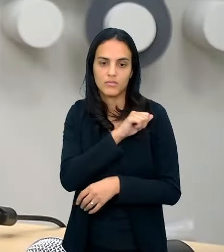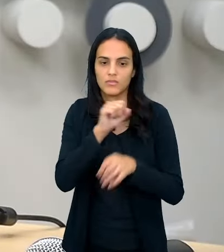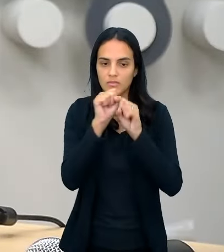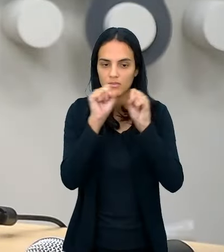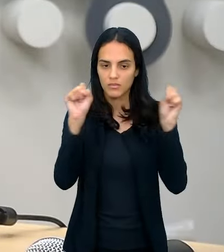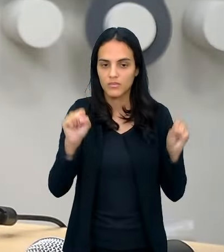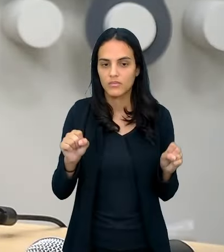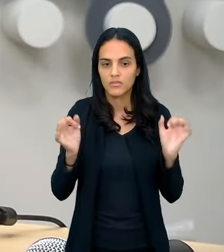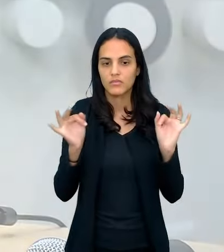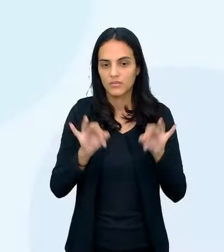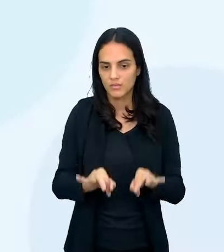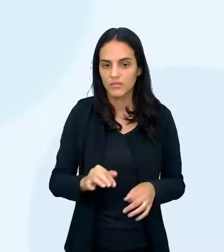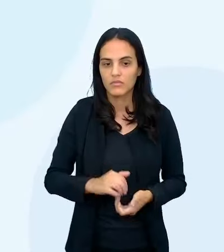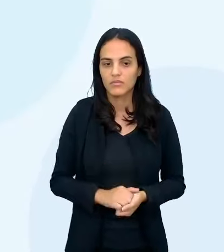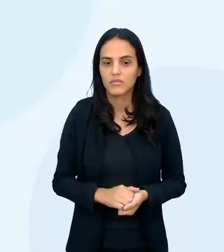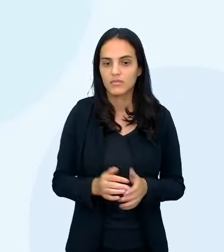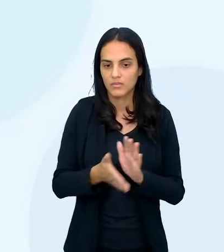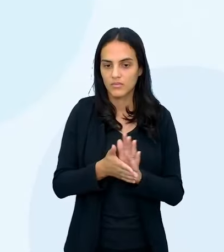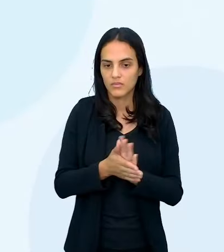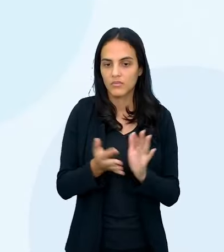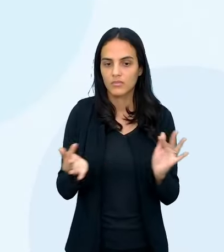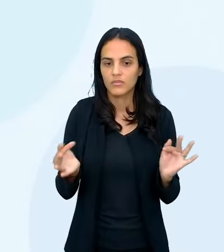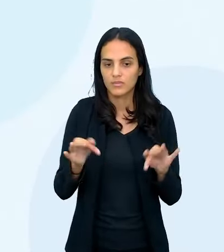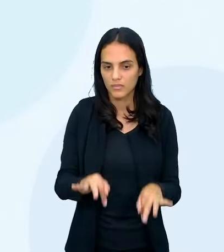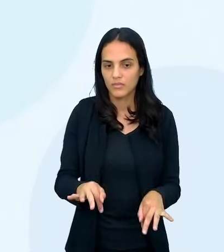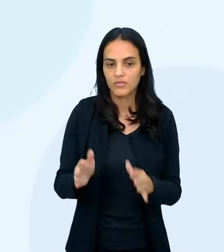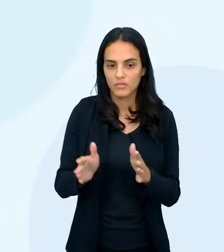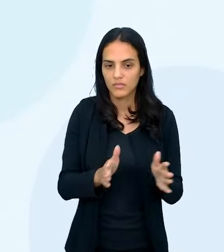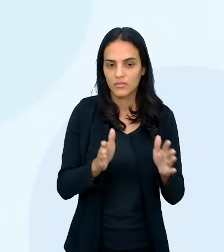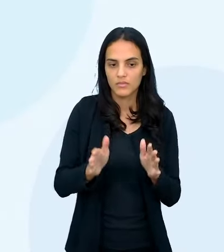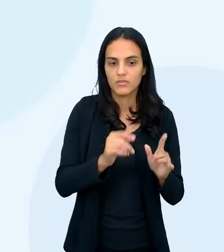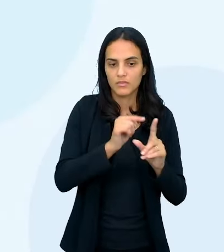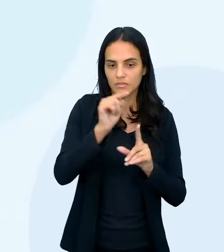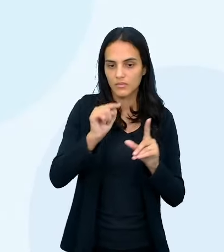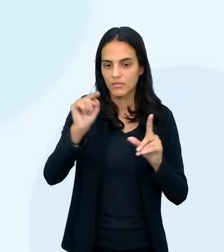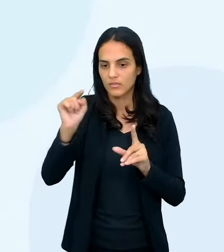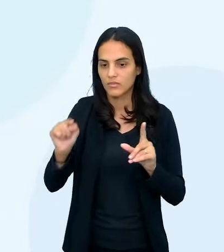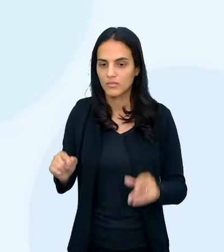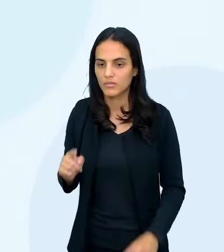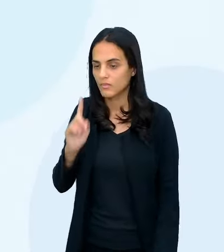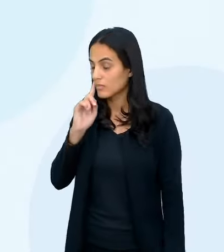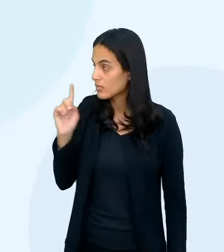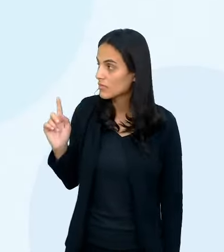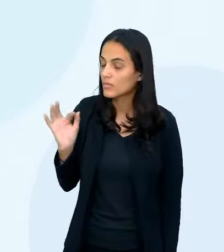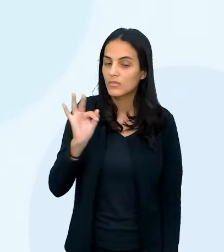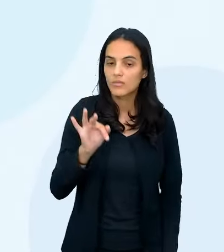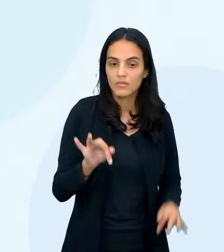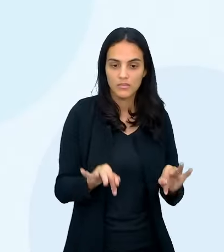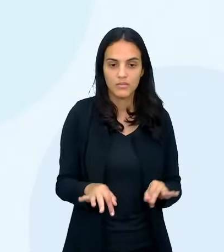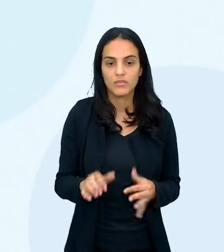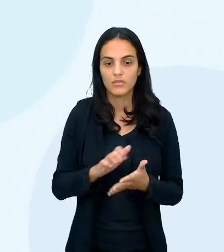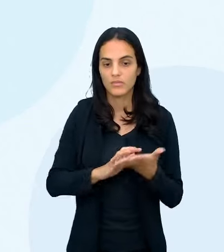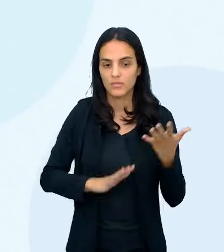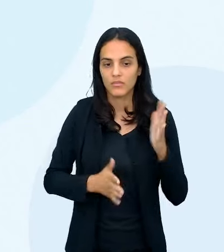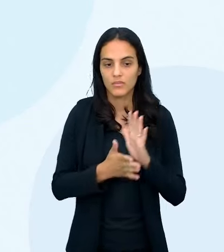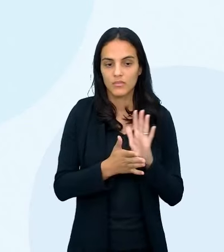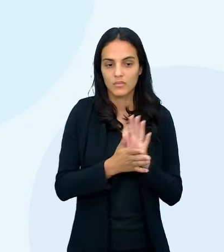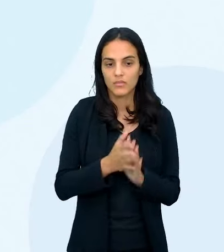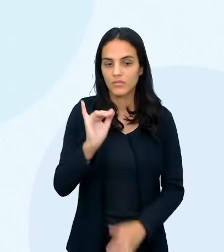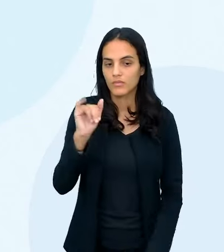sistematizar mesmo, a proposta final é a produção de um infográfico, né? Então, o final da atividade, a proposta é